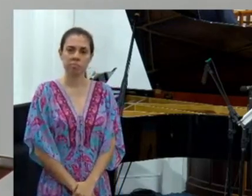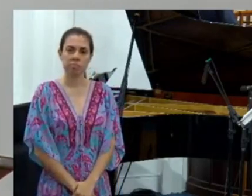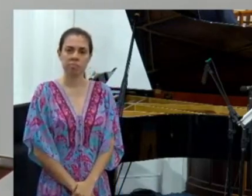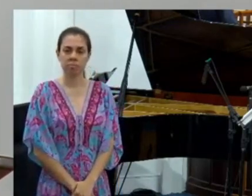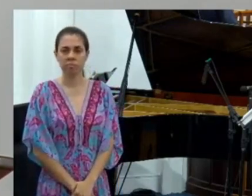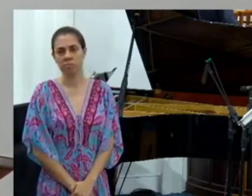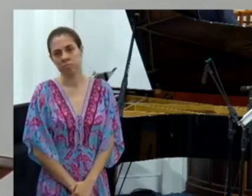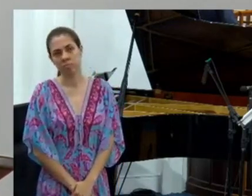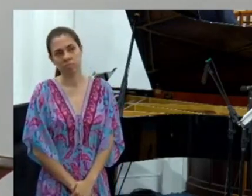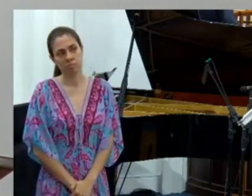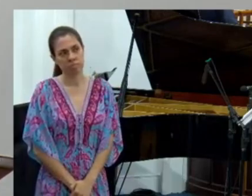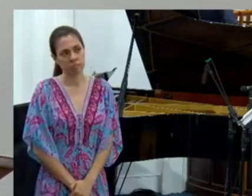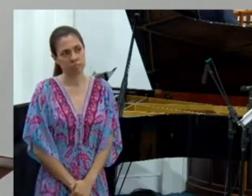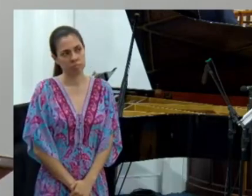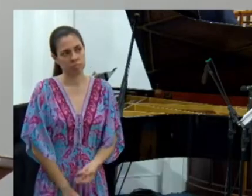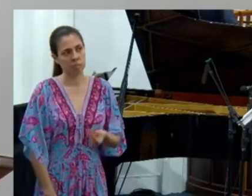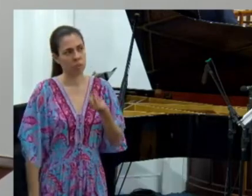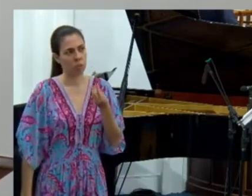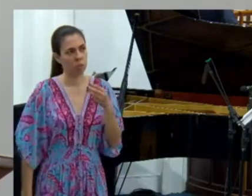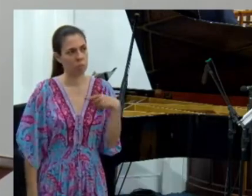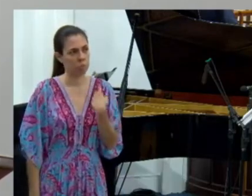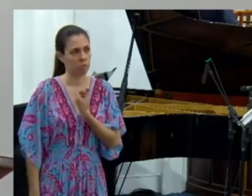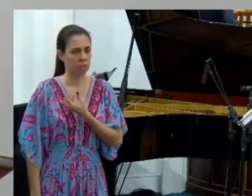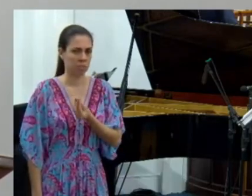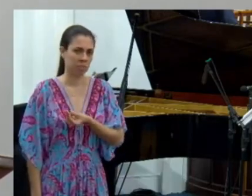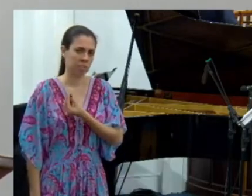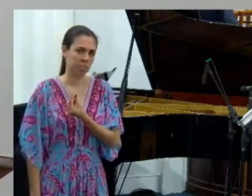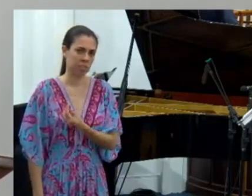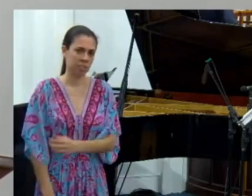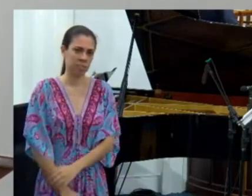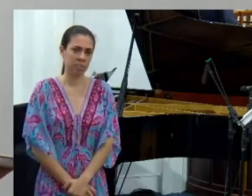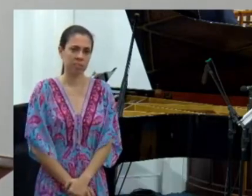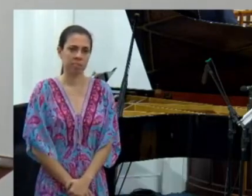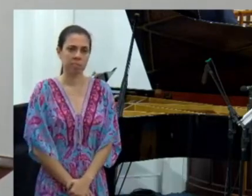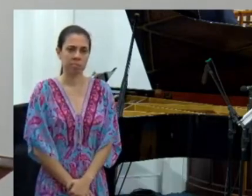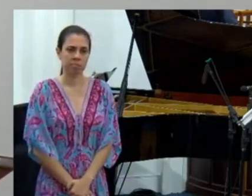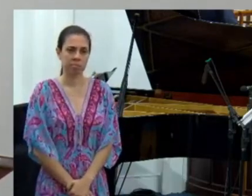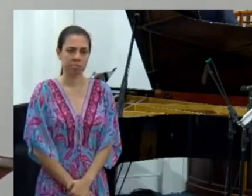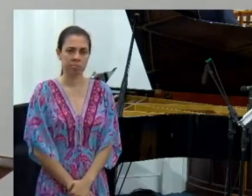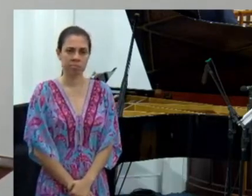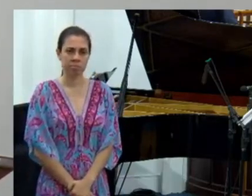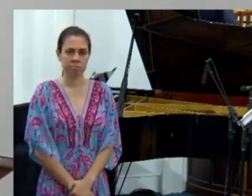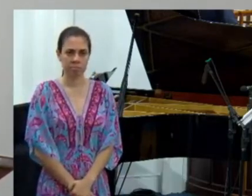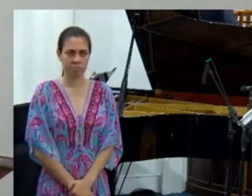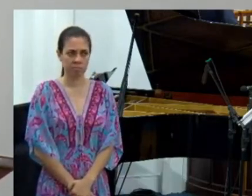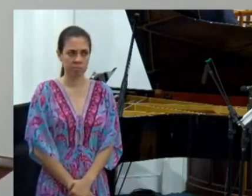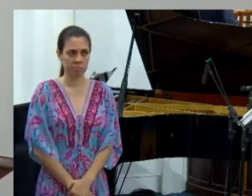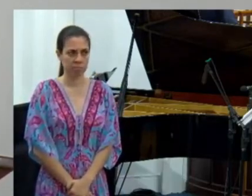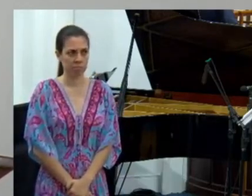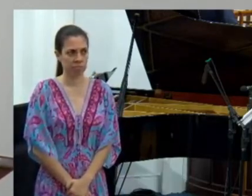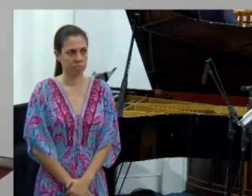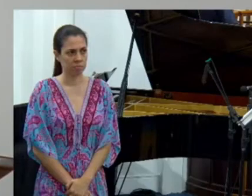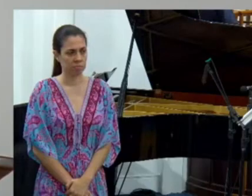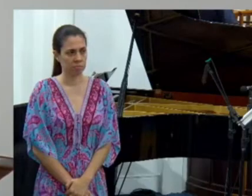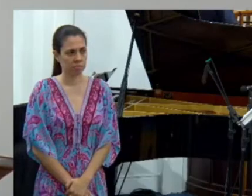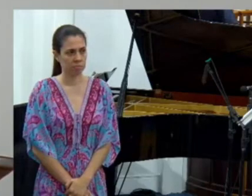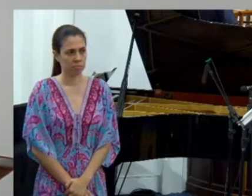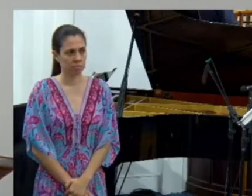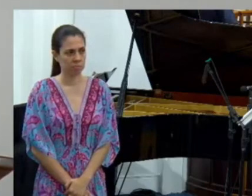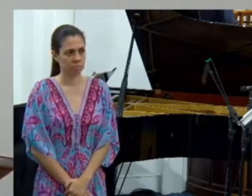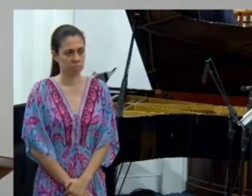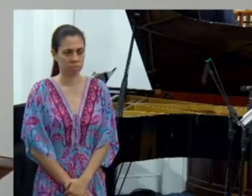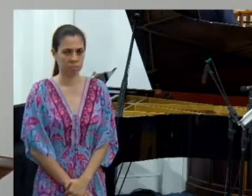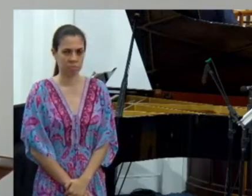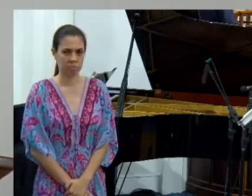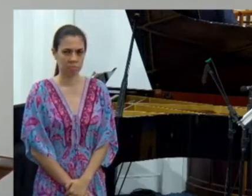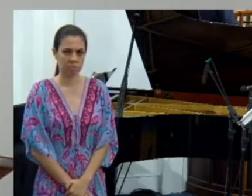habitar? Como está a nossa caminhada com Deus? Como está a nossa fé? Hoje de manhã fomos